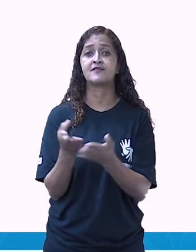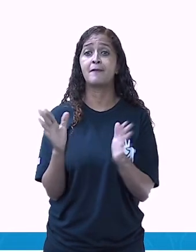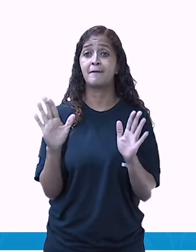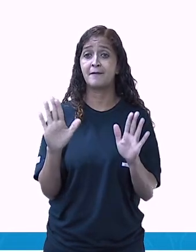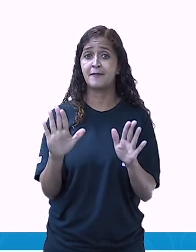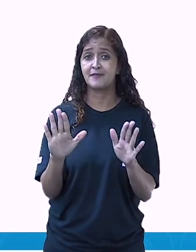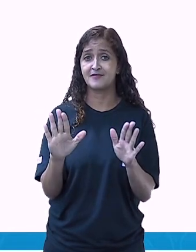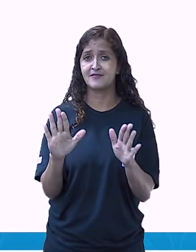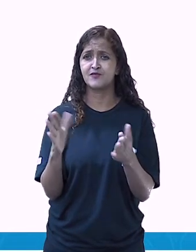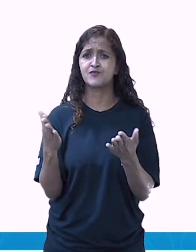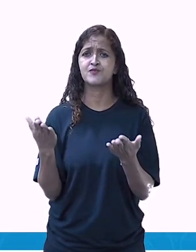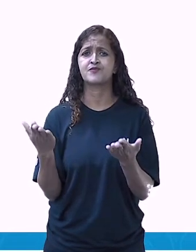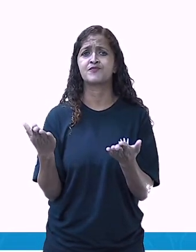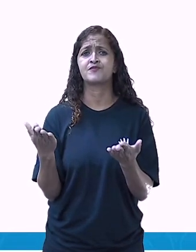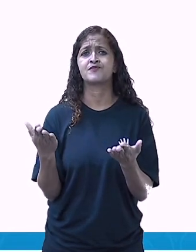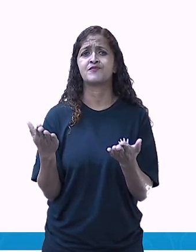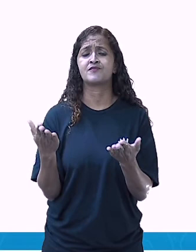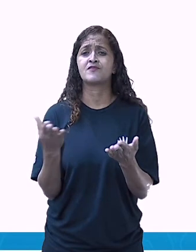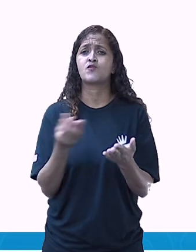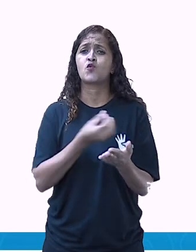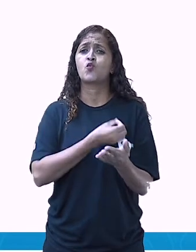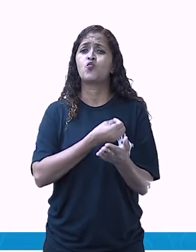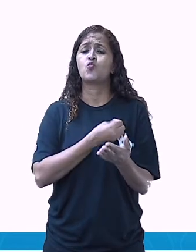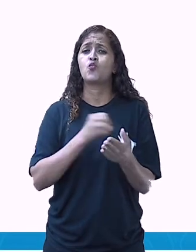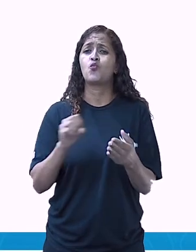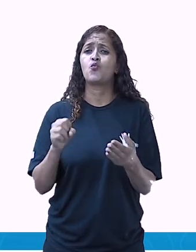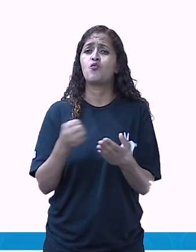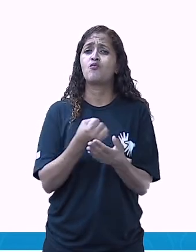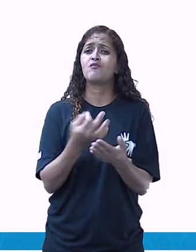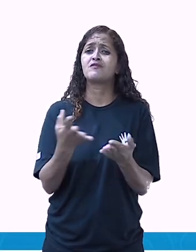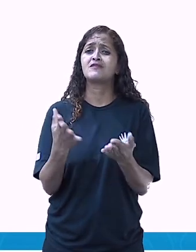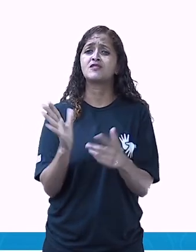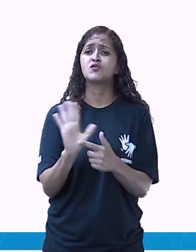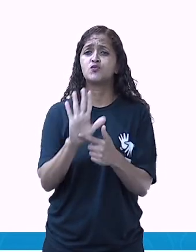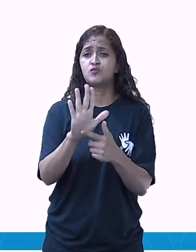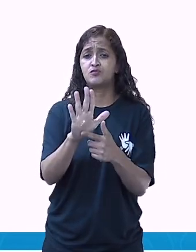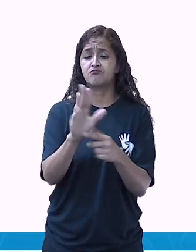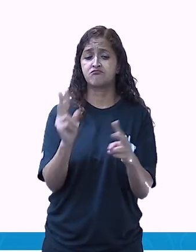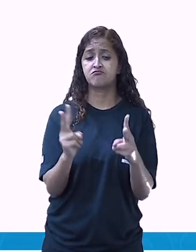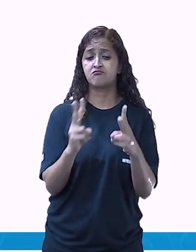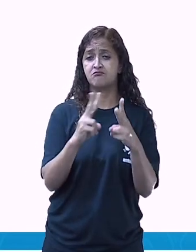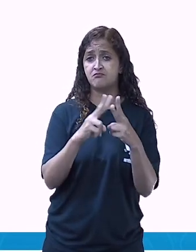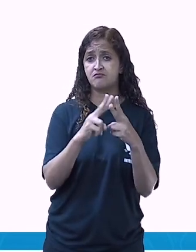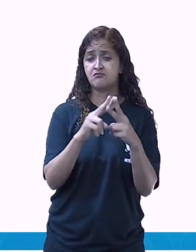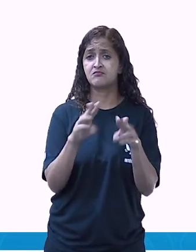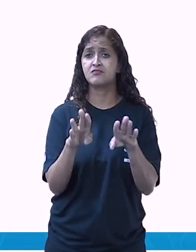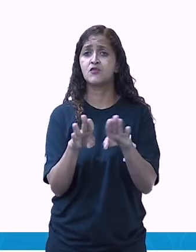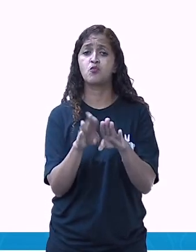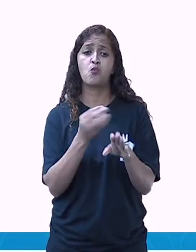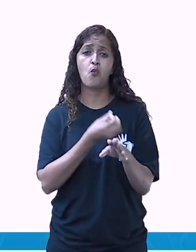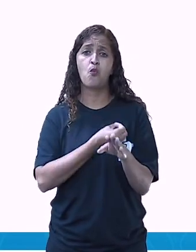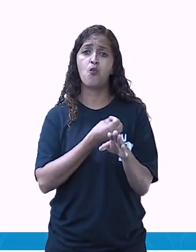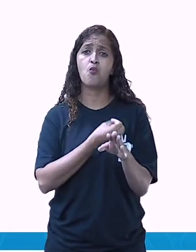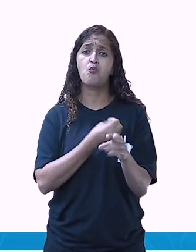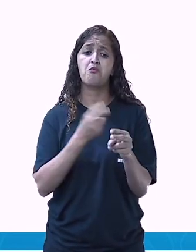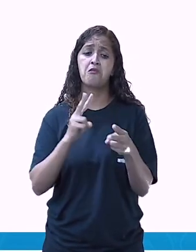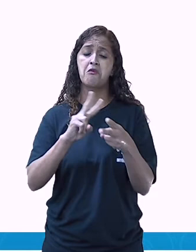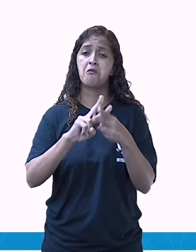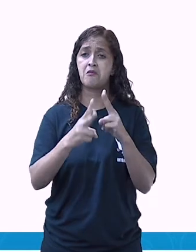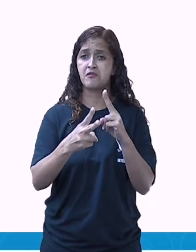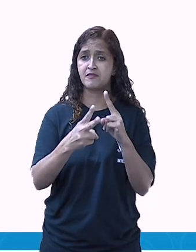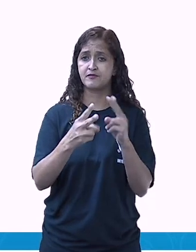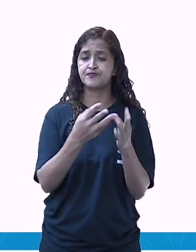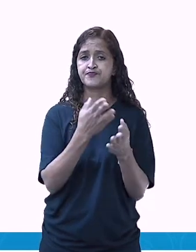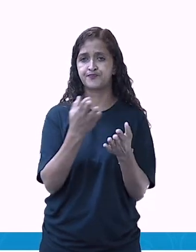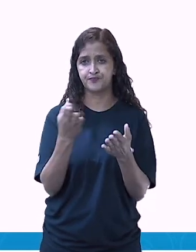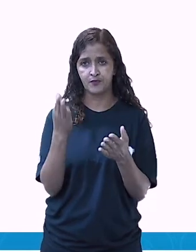Mas então, quais os números são pares e quais os números são ímpares? Para que você entenda, olha para